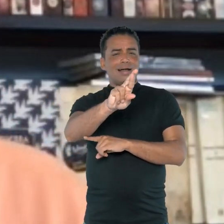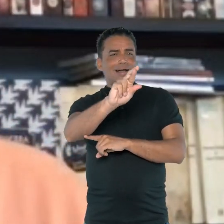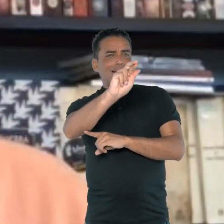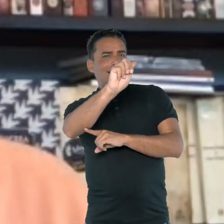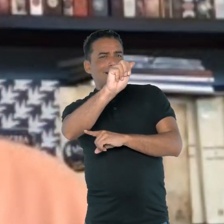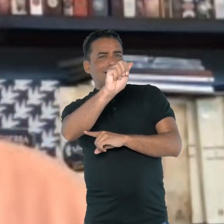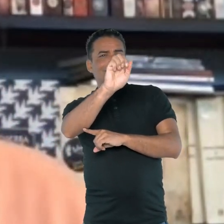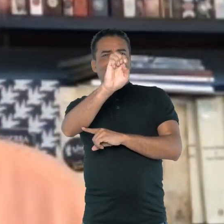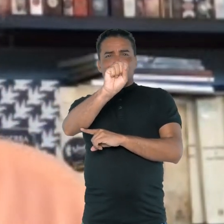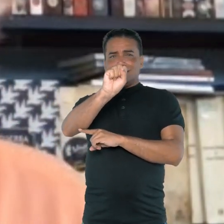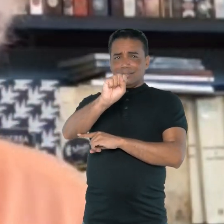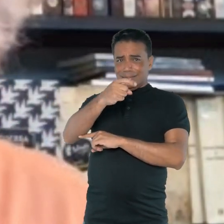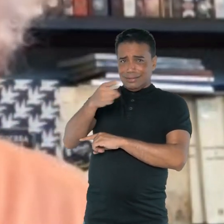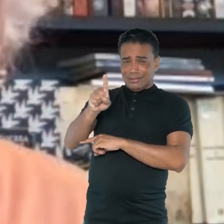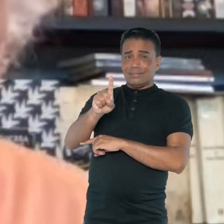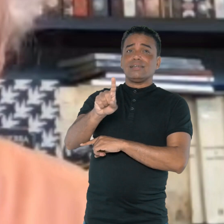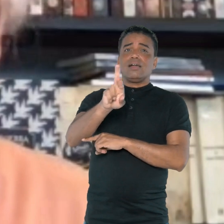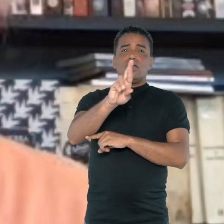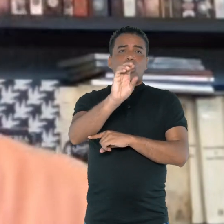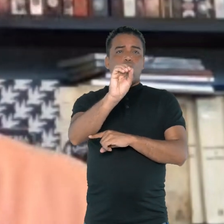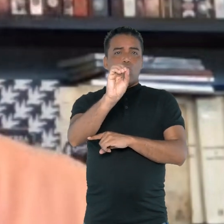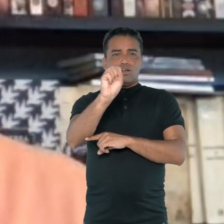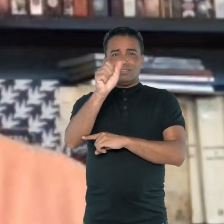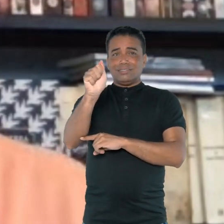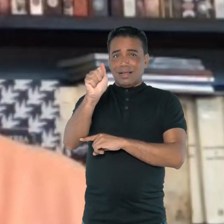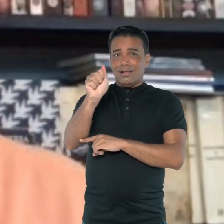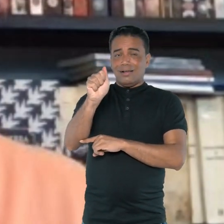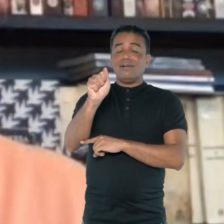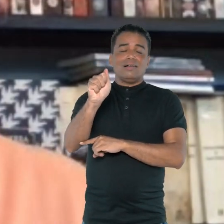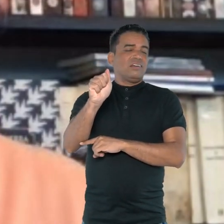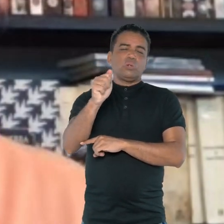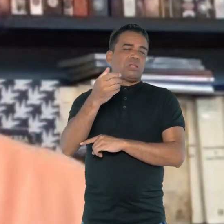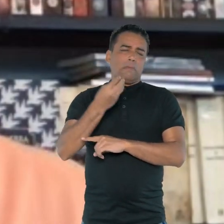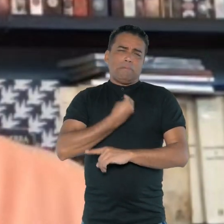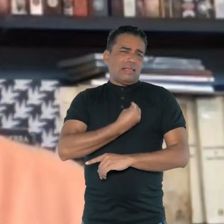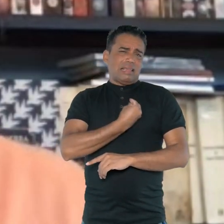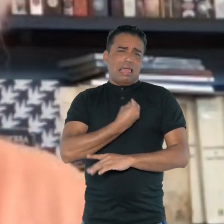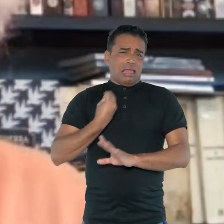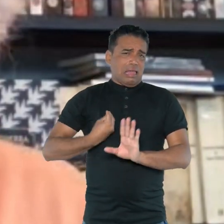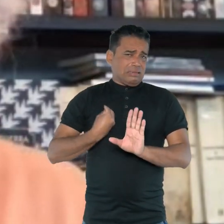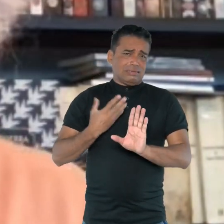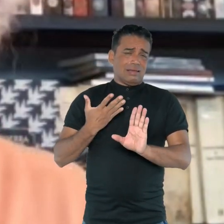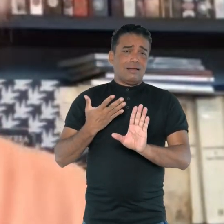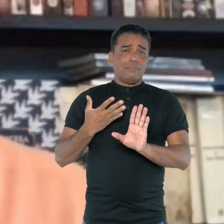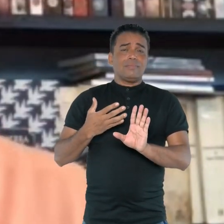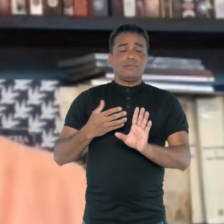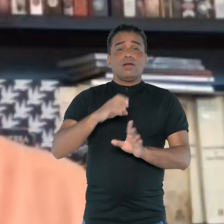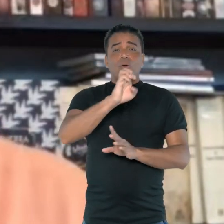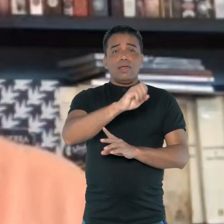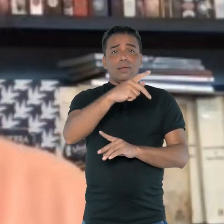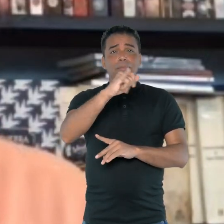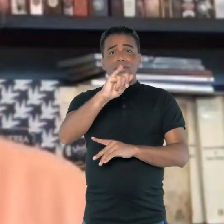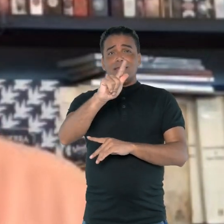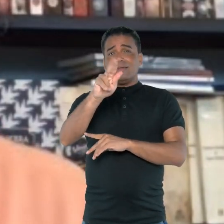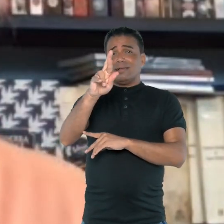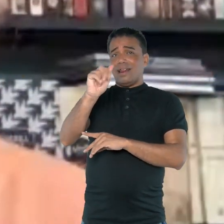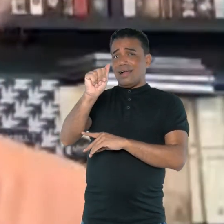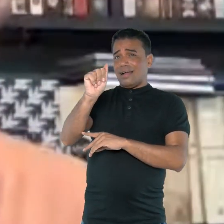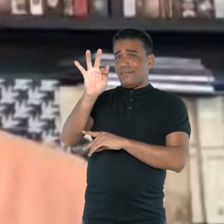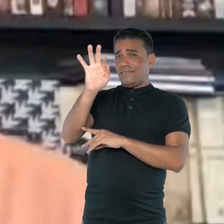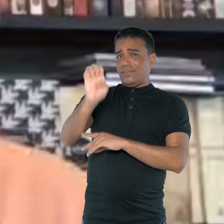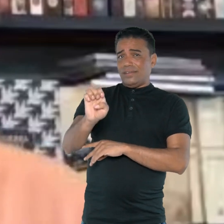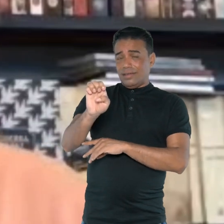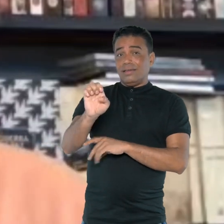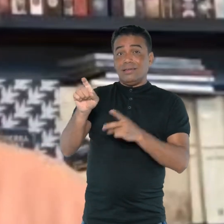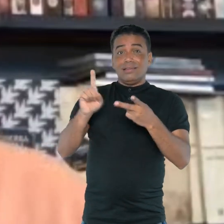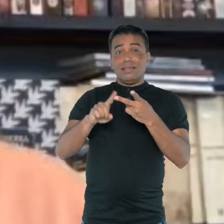tanta presença assim do Guimarães Rosa, a epígrafe da parte é Ao Velho Dedito, que é Machado